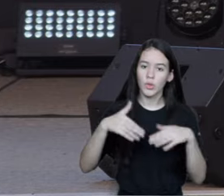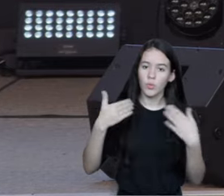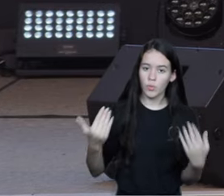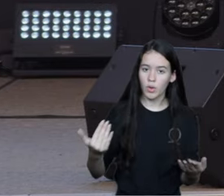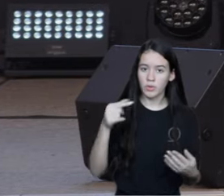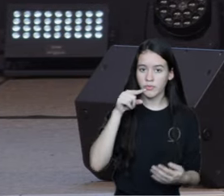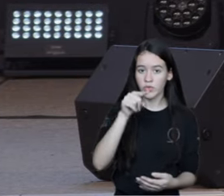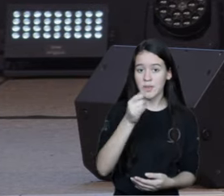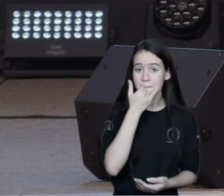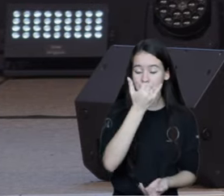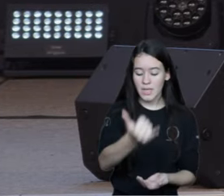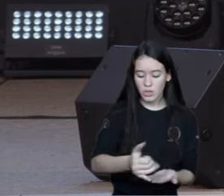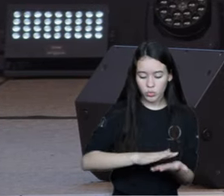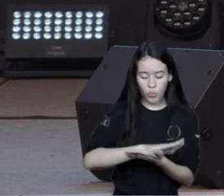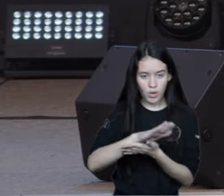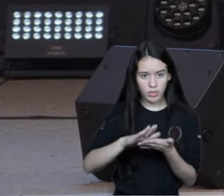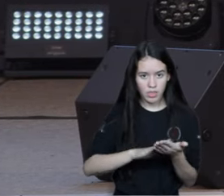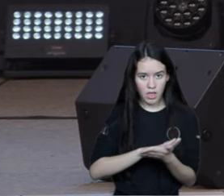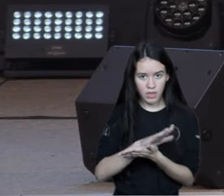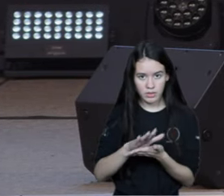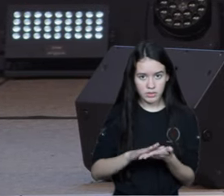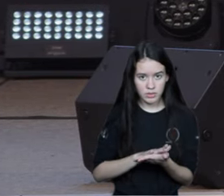você não perdoa